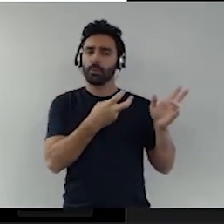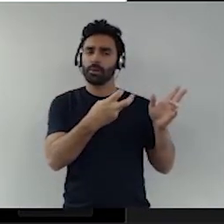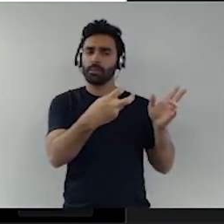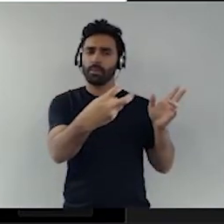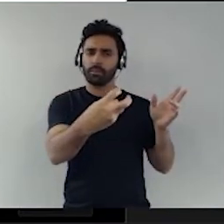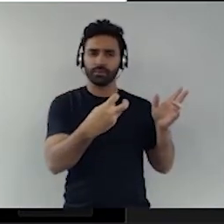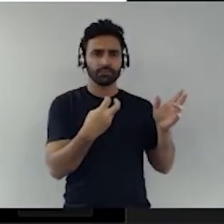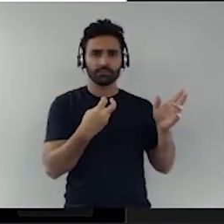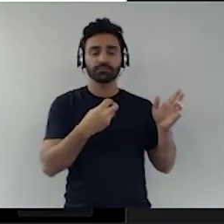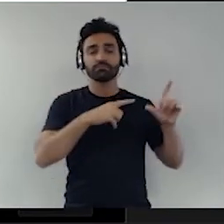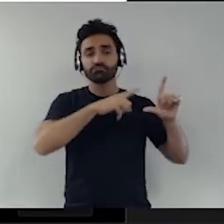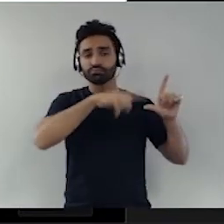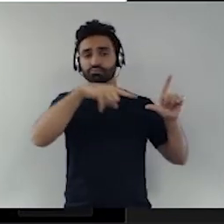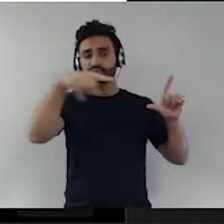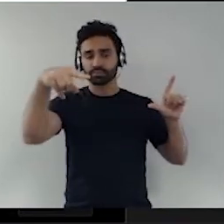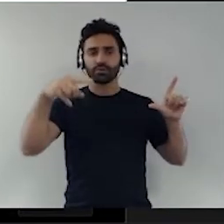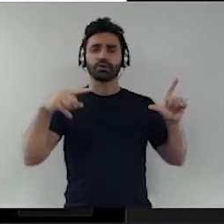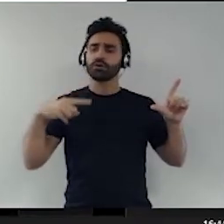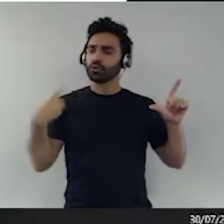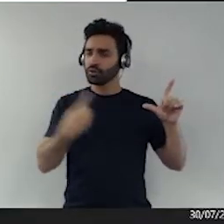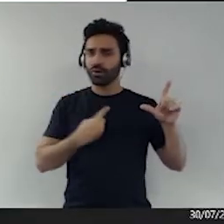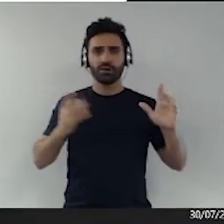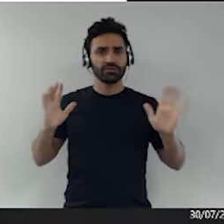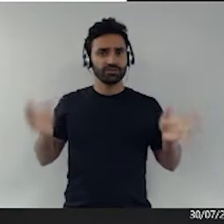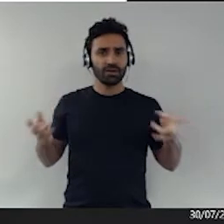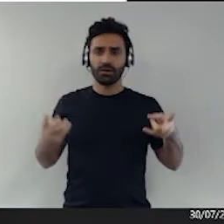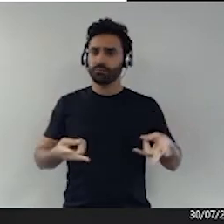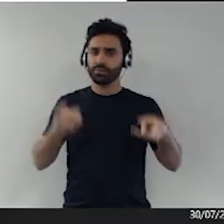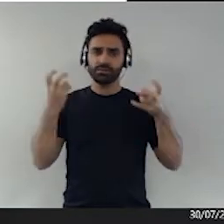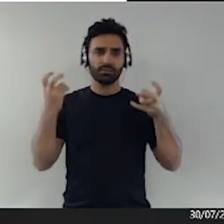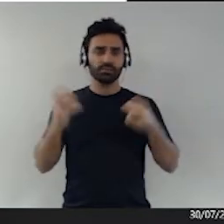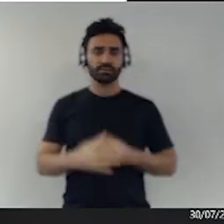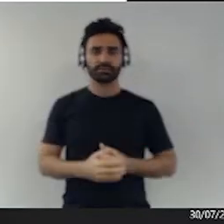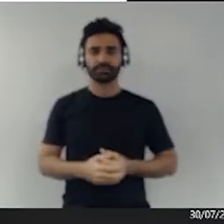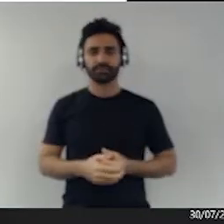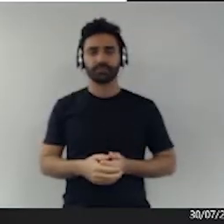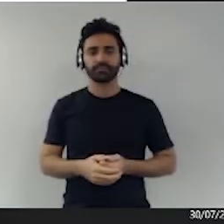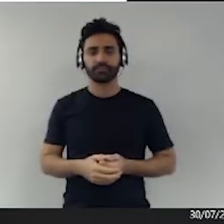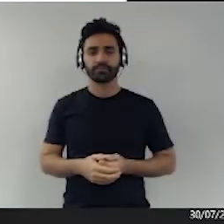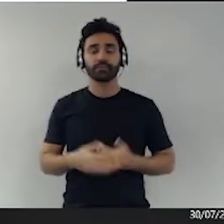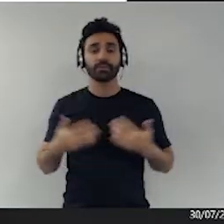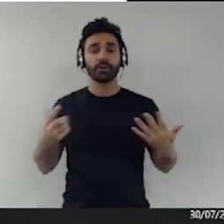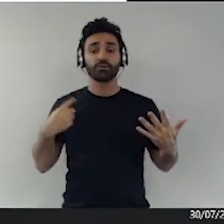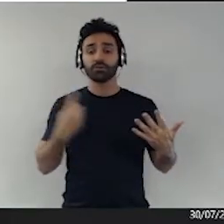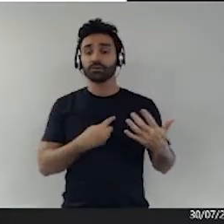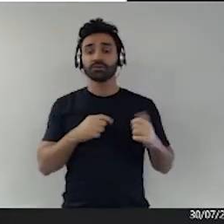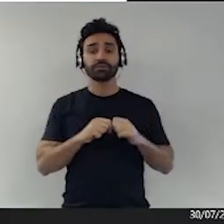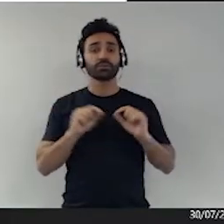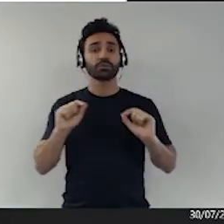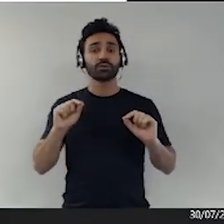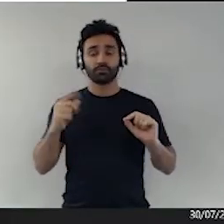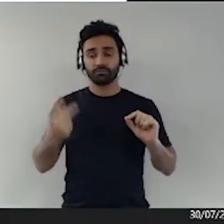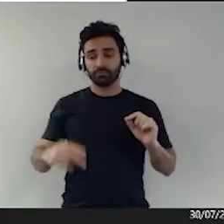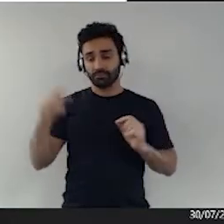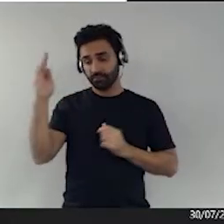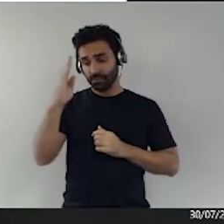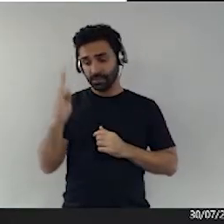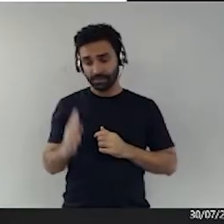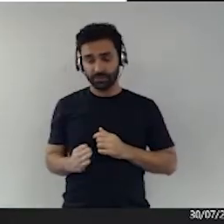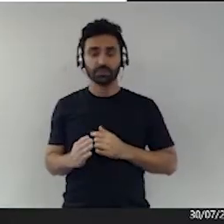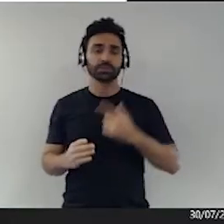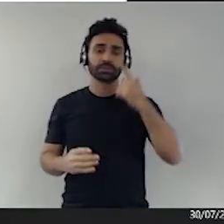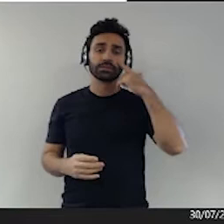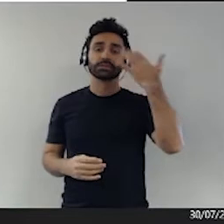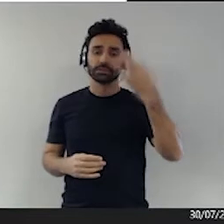A gente já tinha percebido geometricamente isso. O que a gente fez? A gente foi olhar para o Brasil,